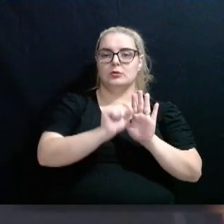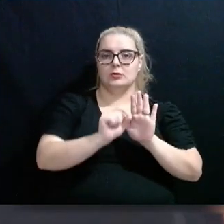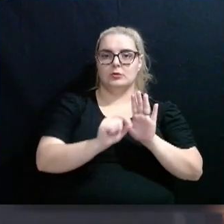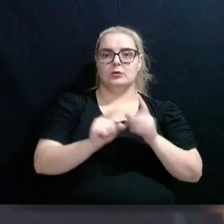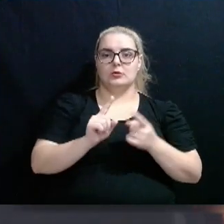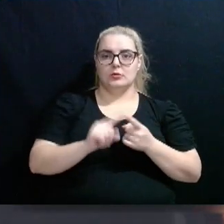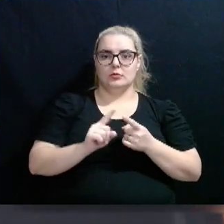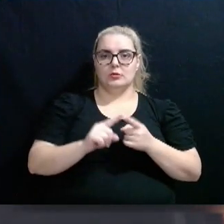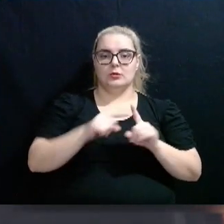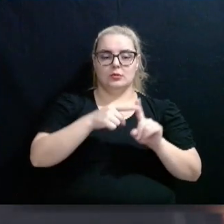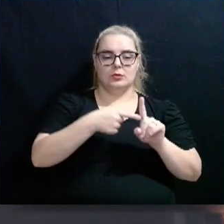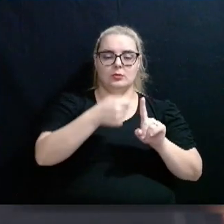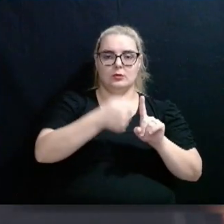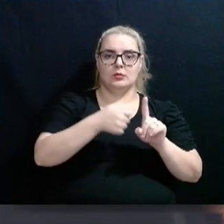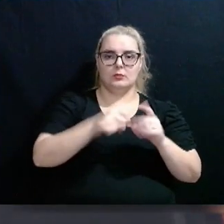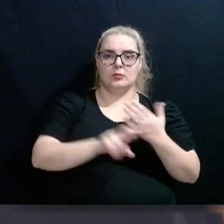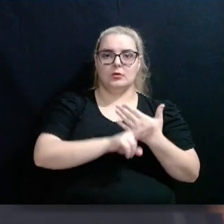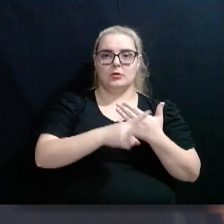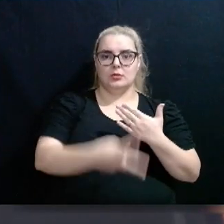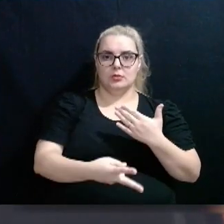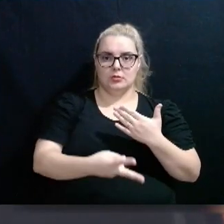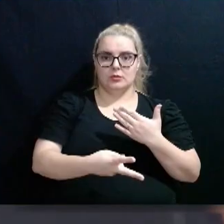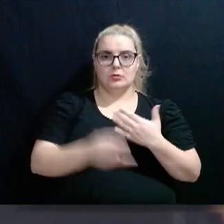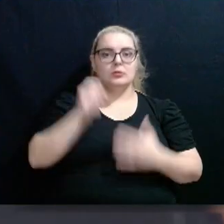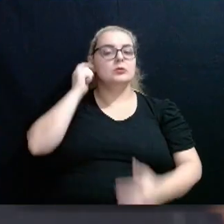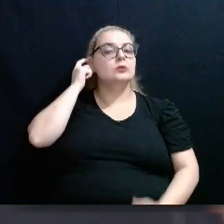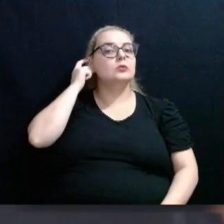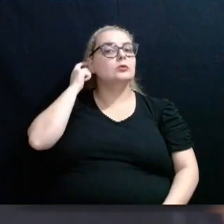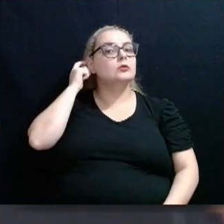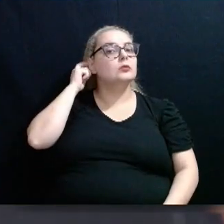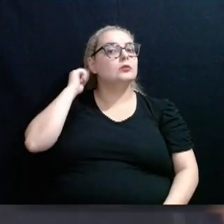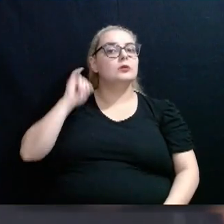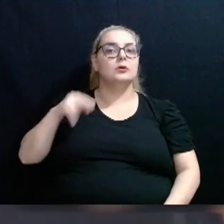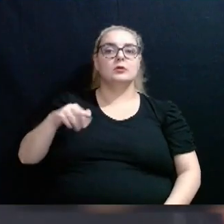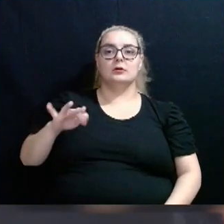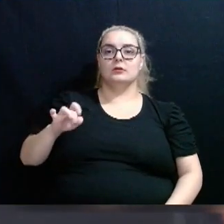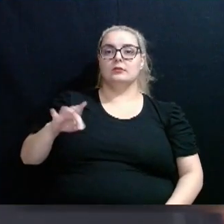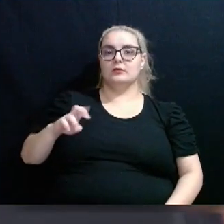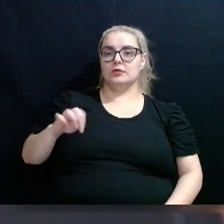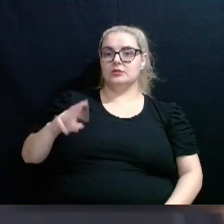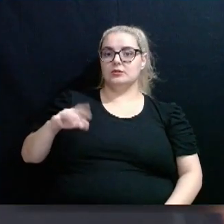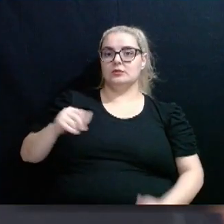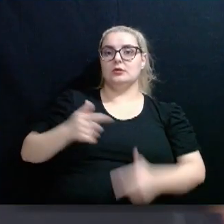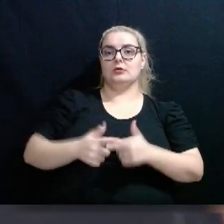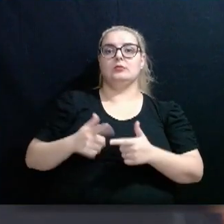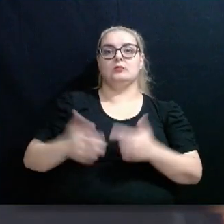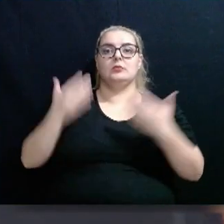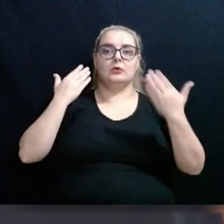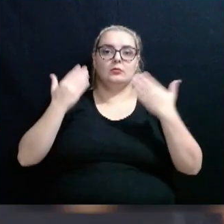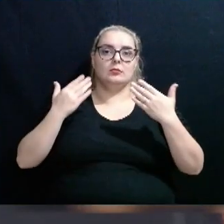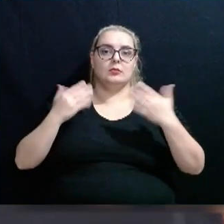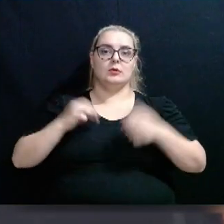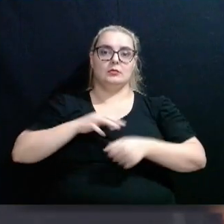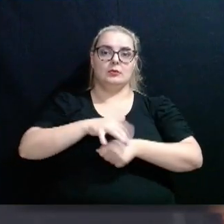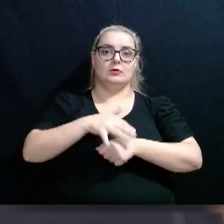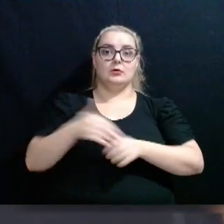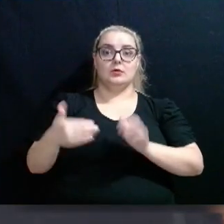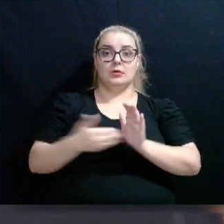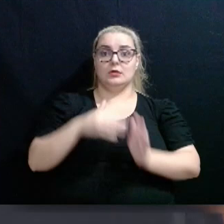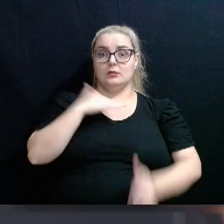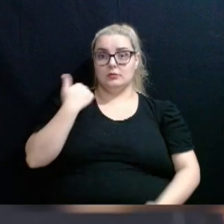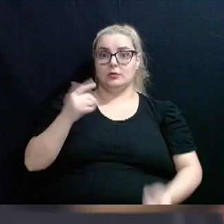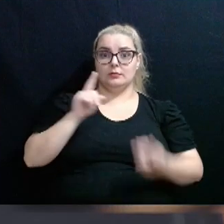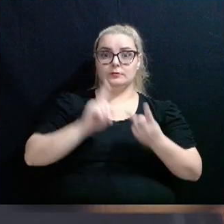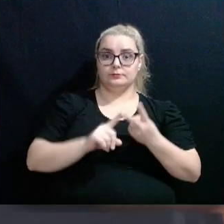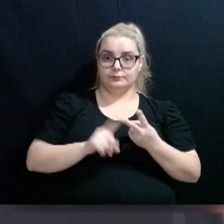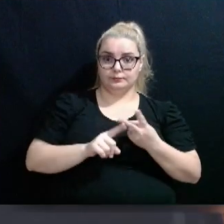pode acarretar consequências como infertilidade, problemas psicológicos, infecções e até óbito. 2. Você